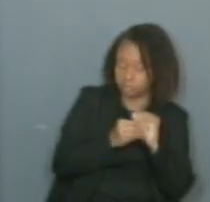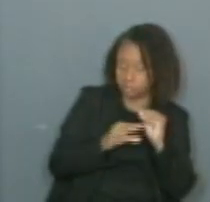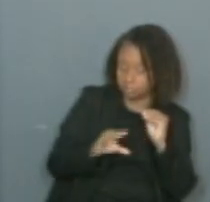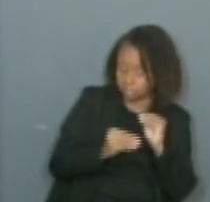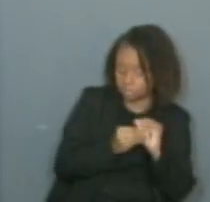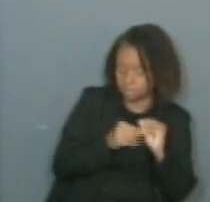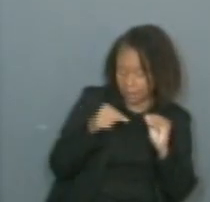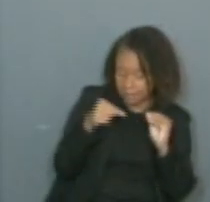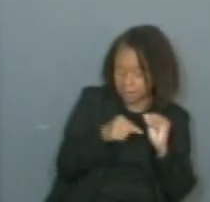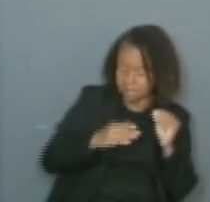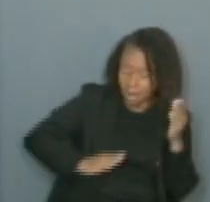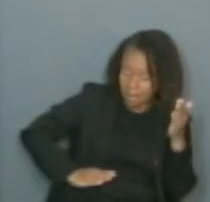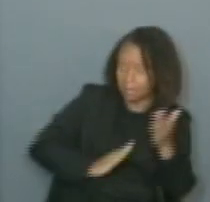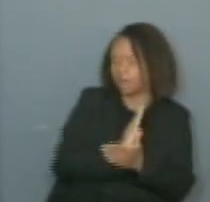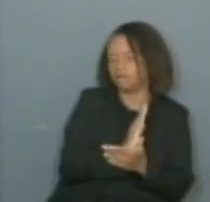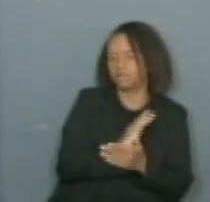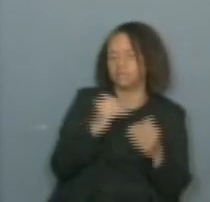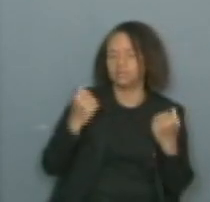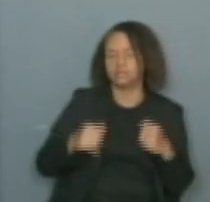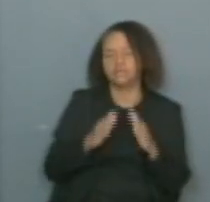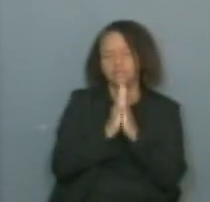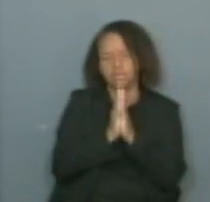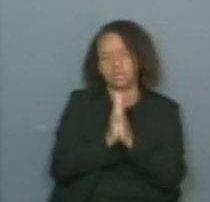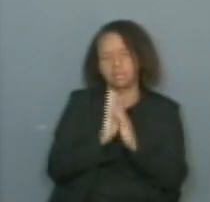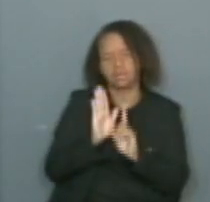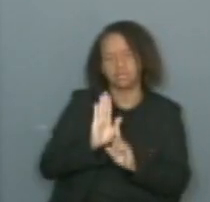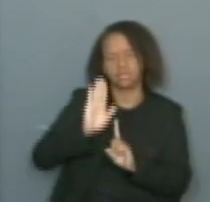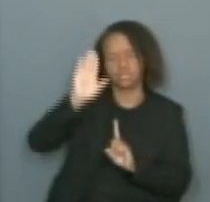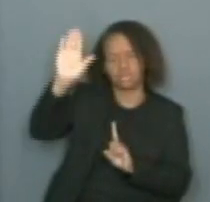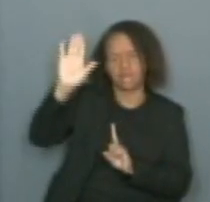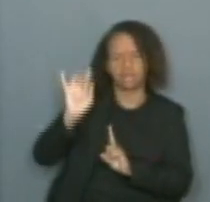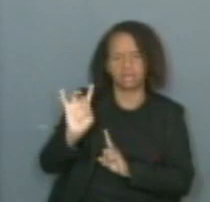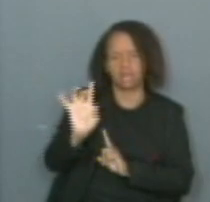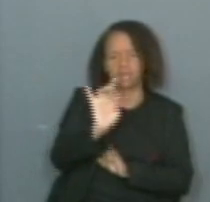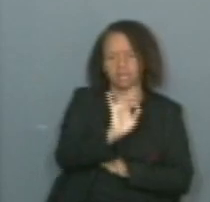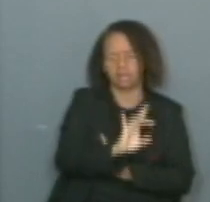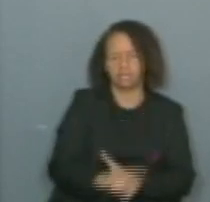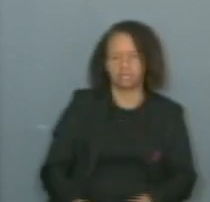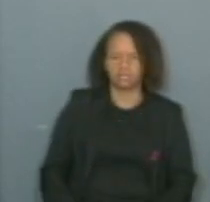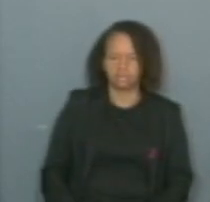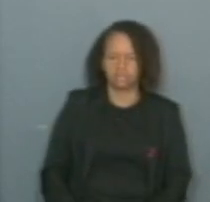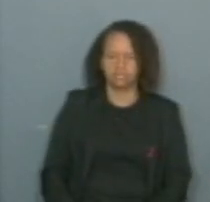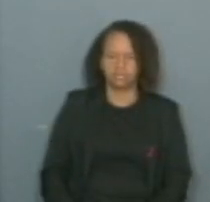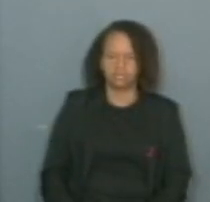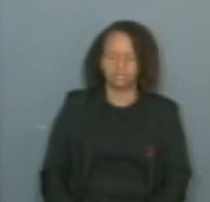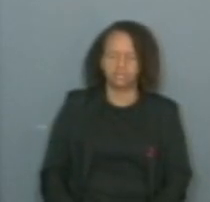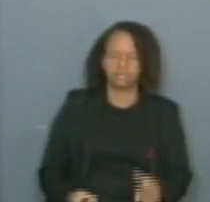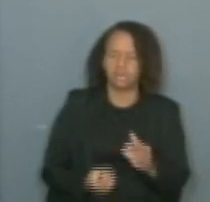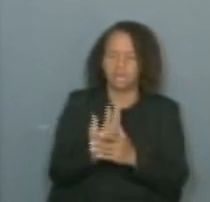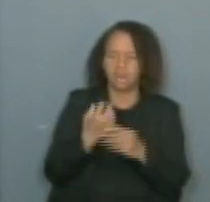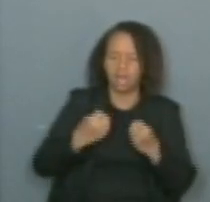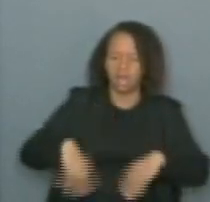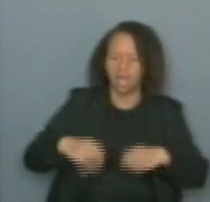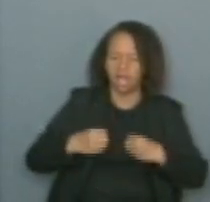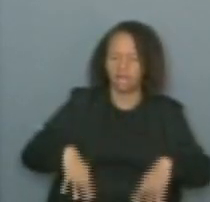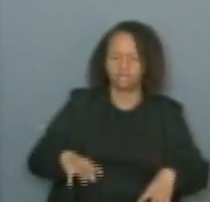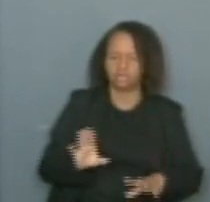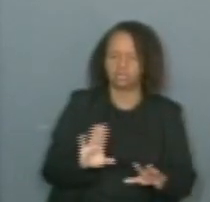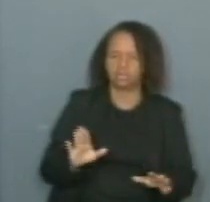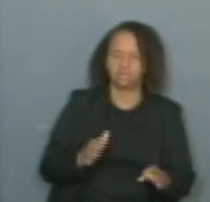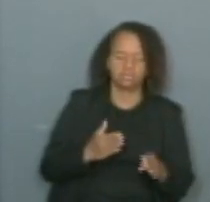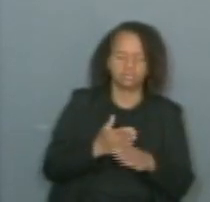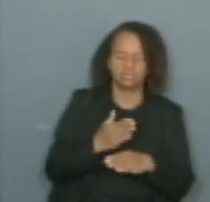ser aprovadas, por isso eu já peço o destaque de cada uma delas. Elas não criam despesa, não